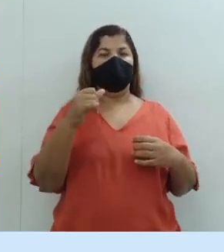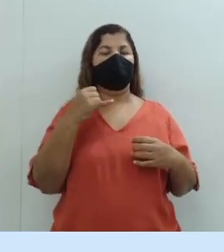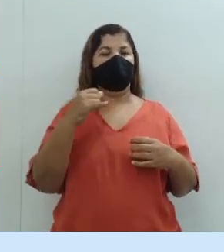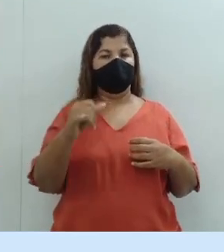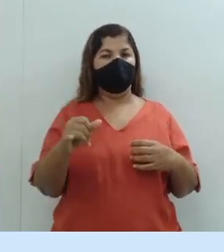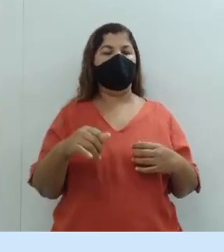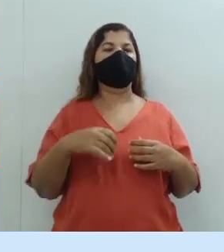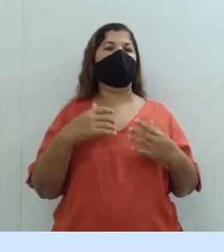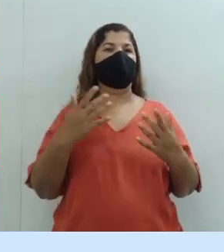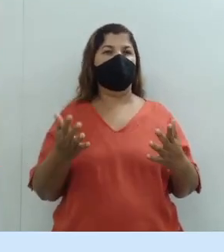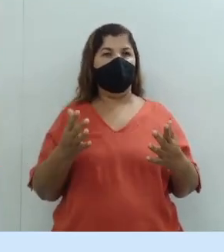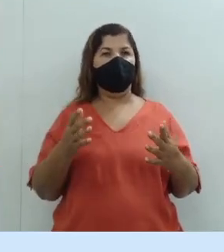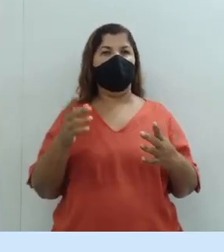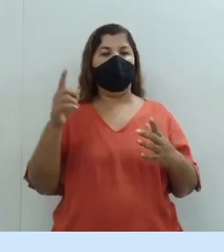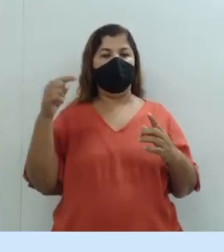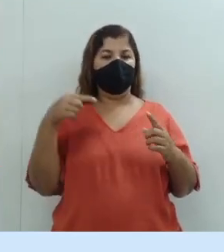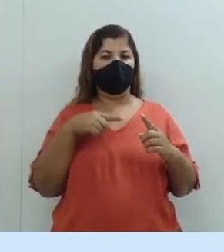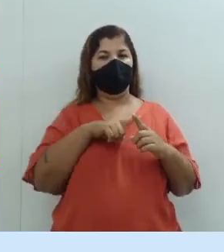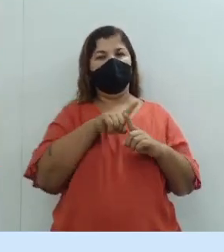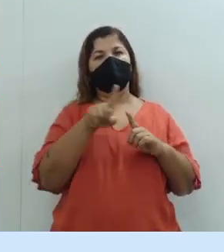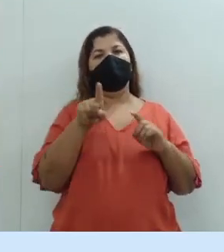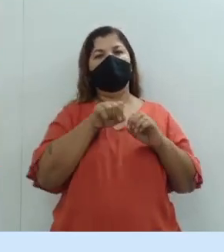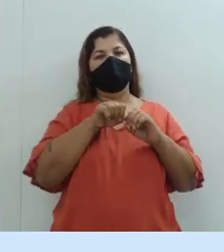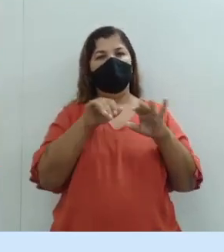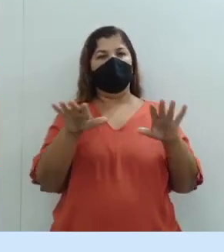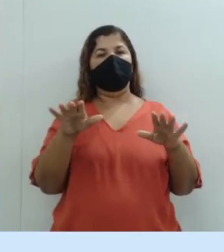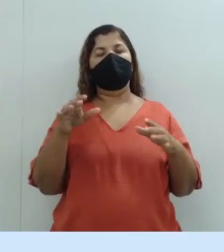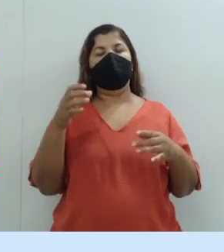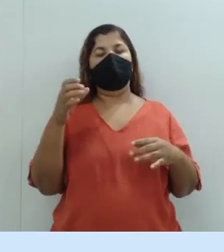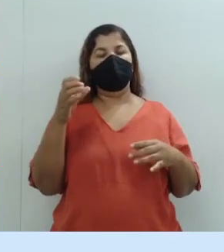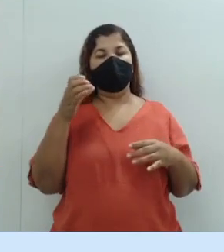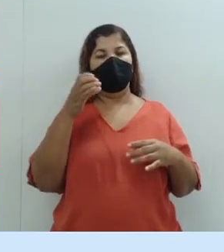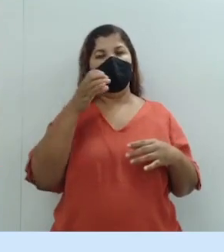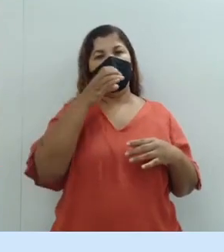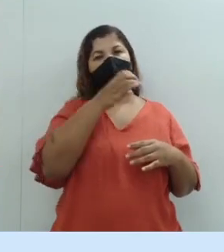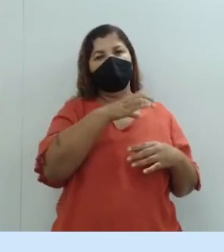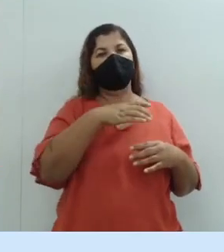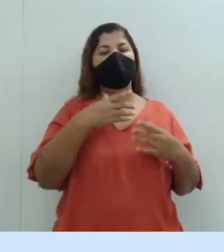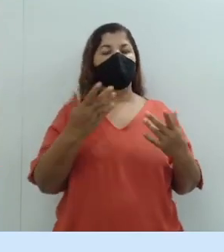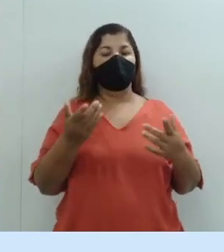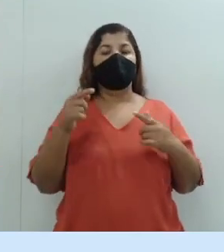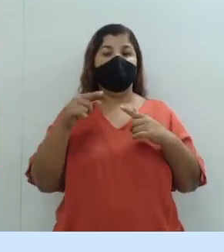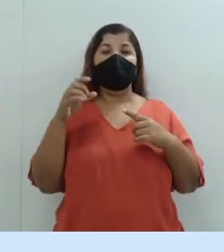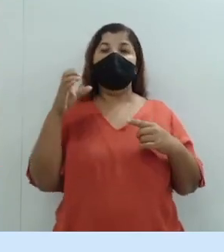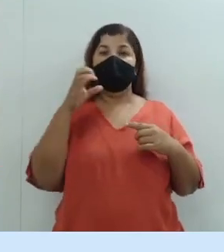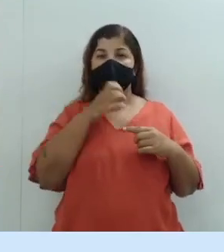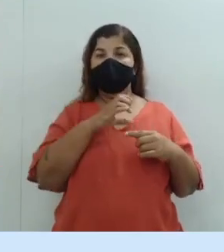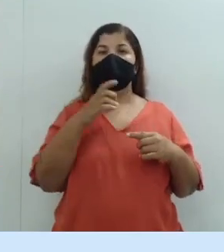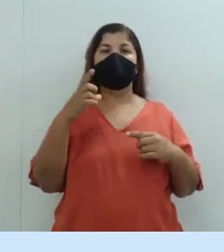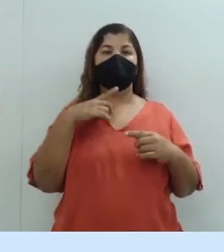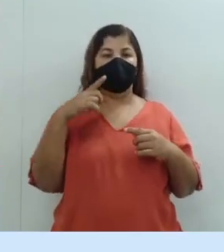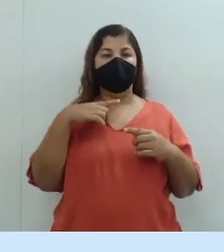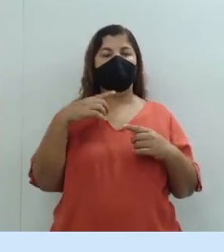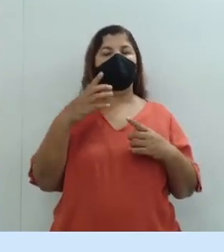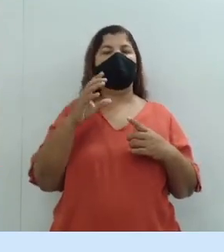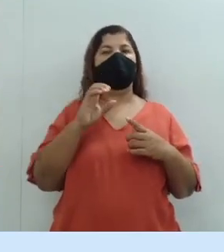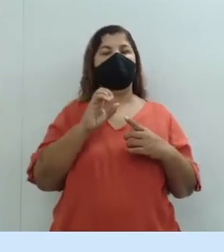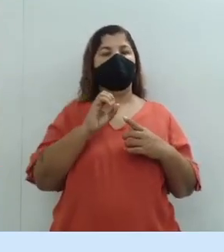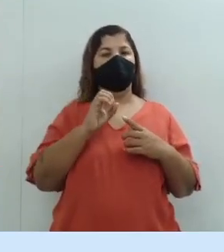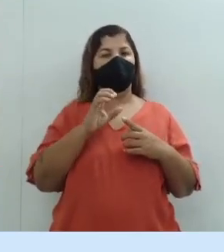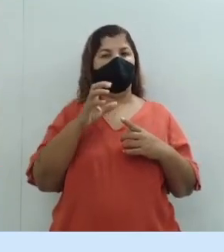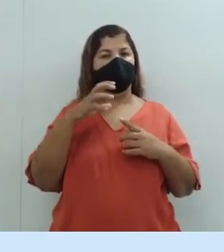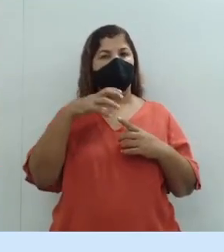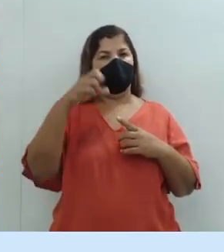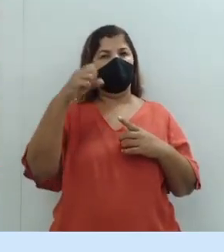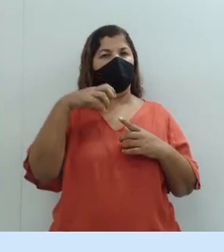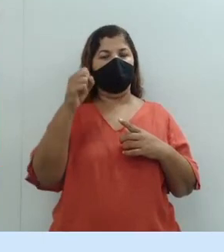resistência, aquela resistência ela dissipa a energia em forma de calor. Então, esse calor é o que é transmitido à água, que aquece a água e